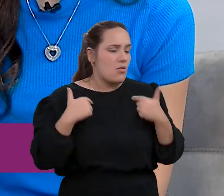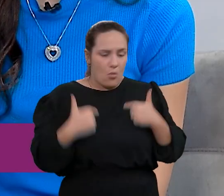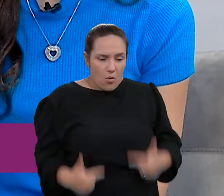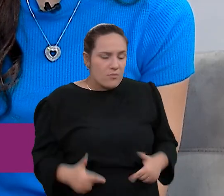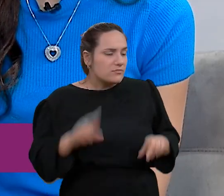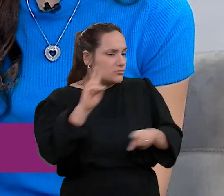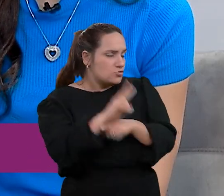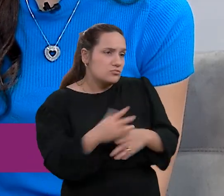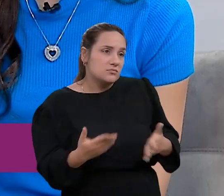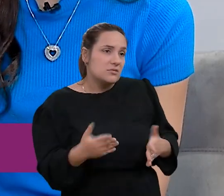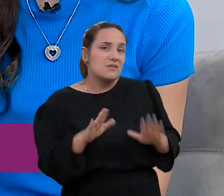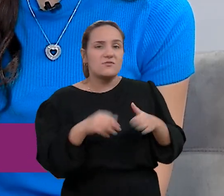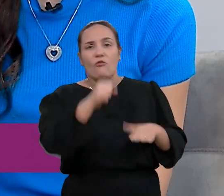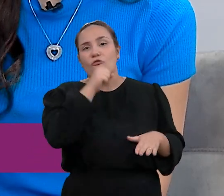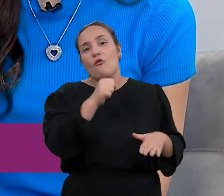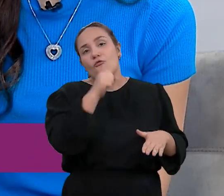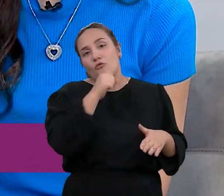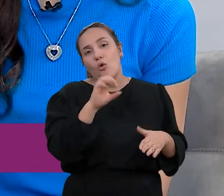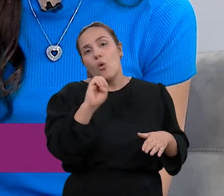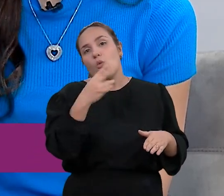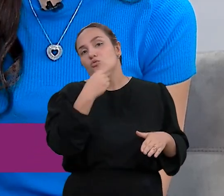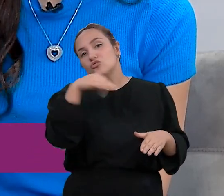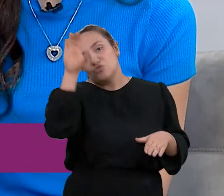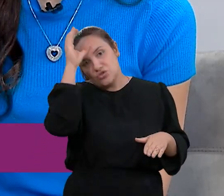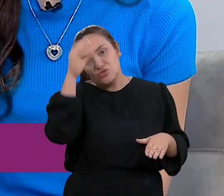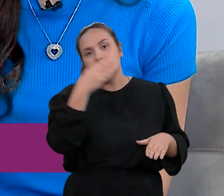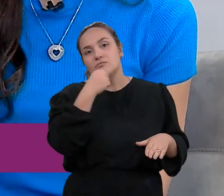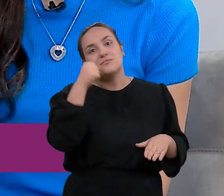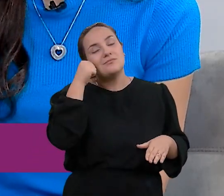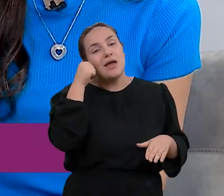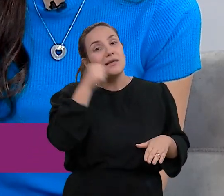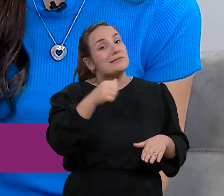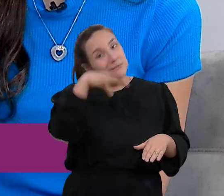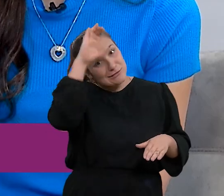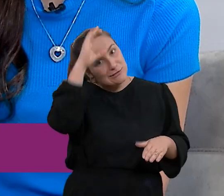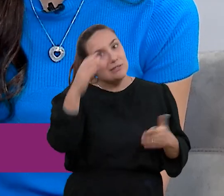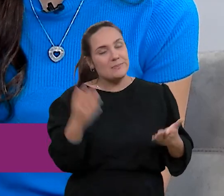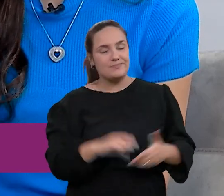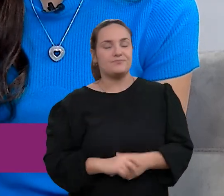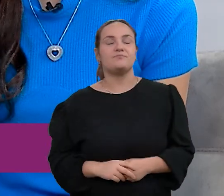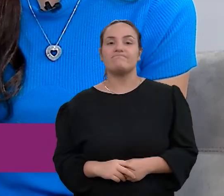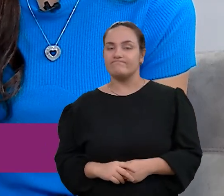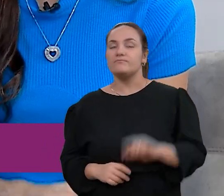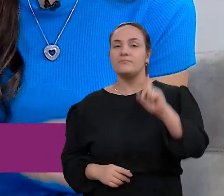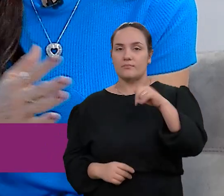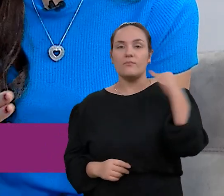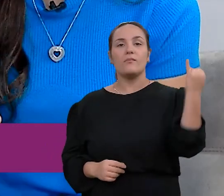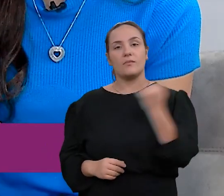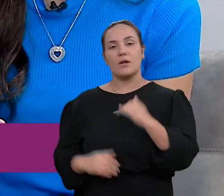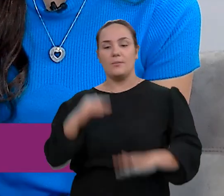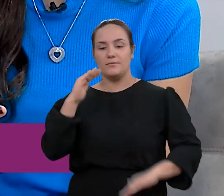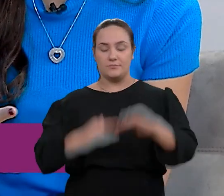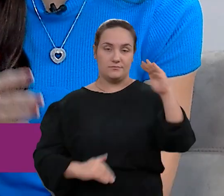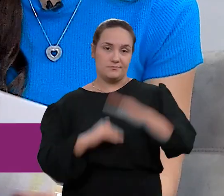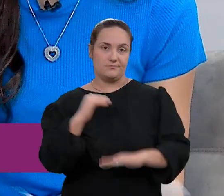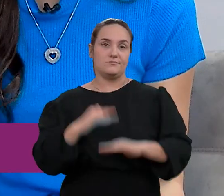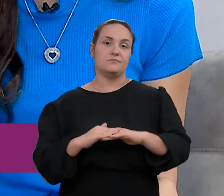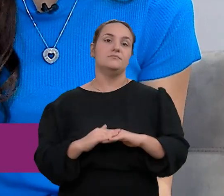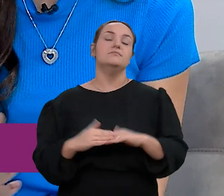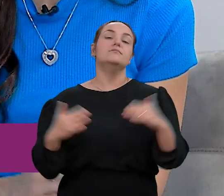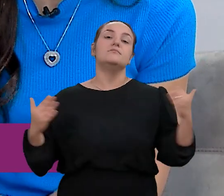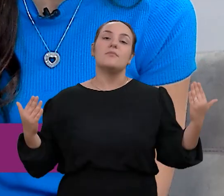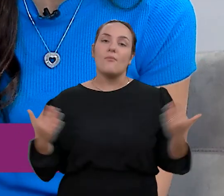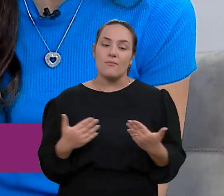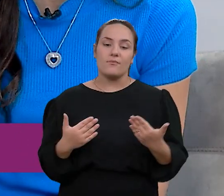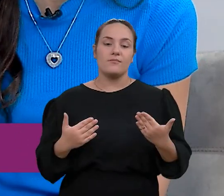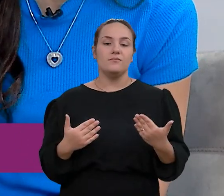cuidados daquele cuidador que muitas vezes é o avô como eu disse ou a Tia é porque é importante que por exemplo os profissionais né que estão atuando